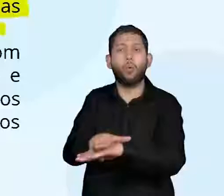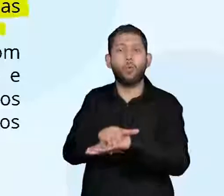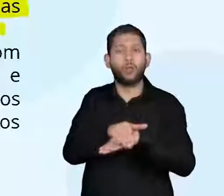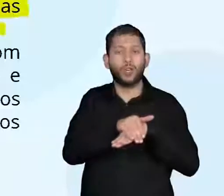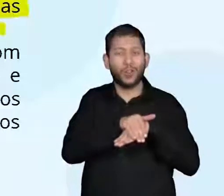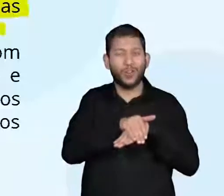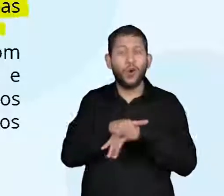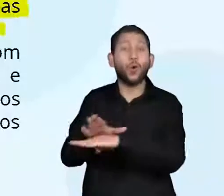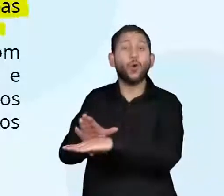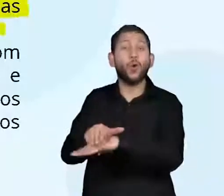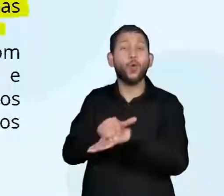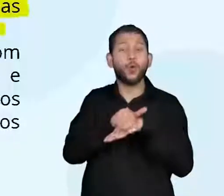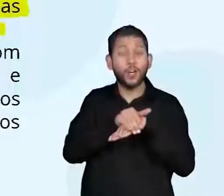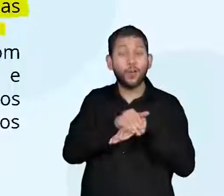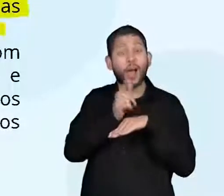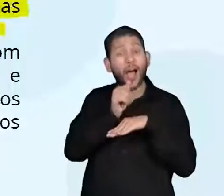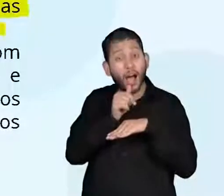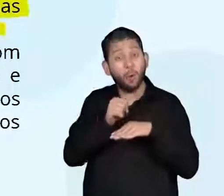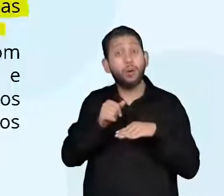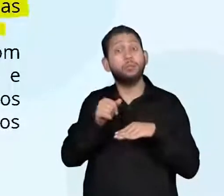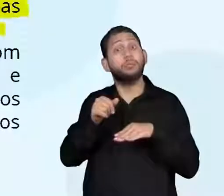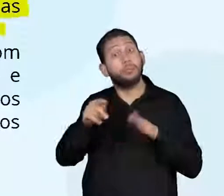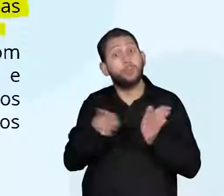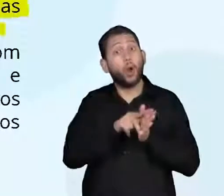É um dos